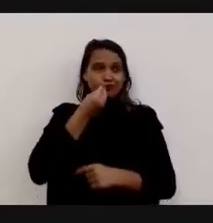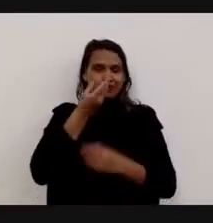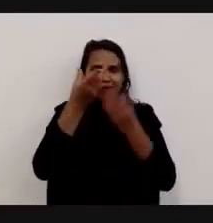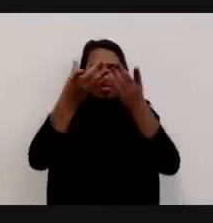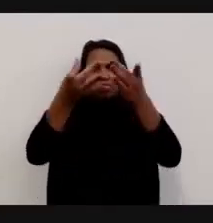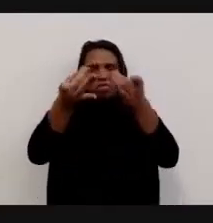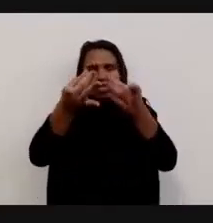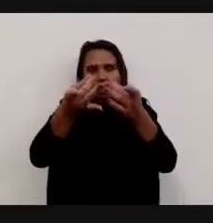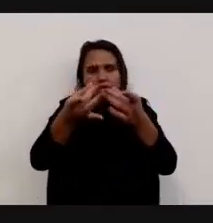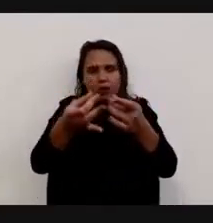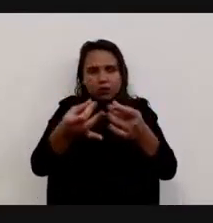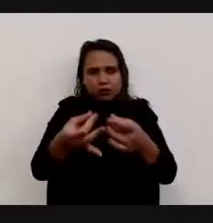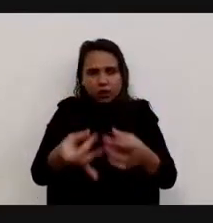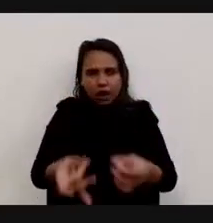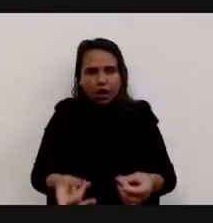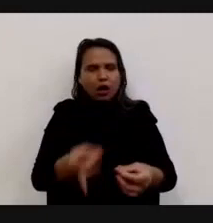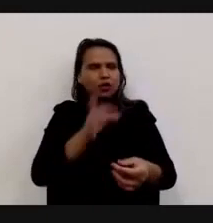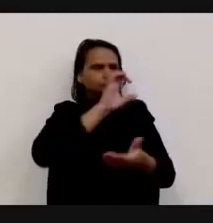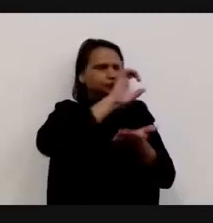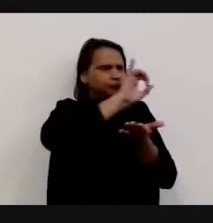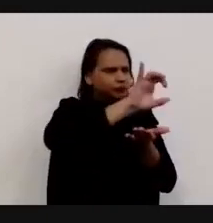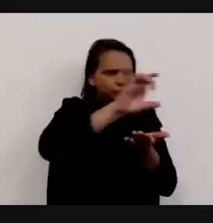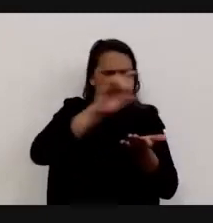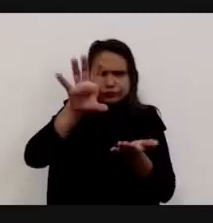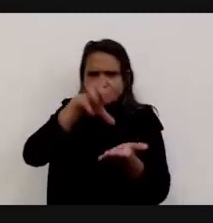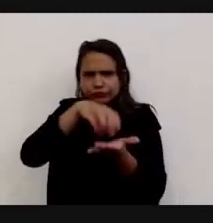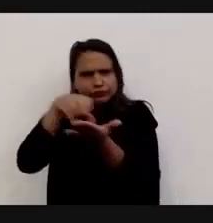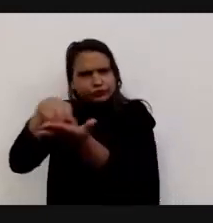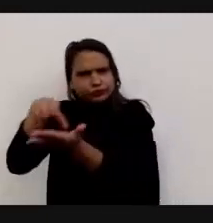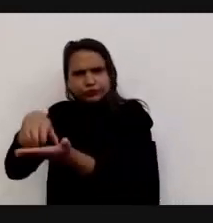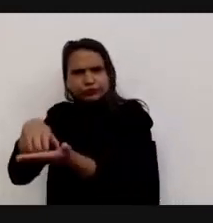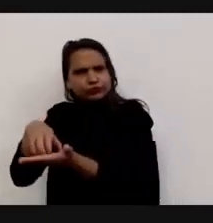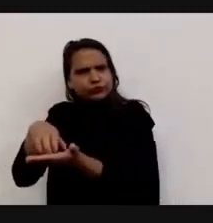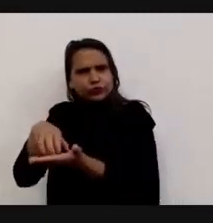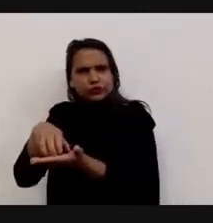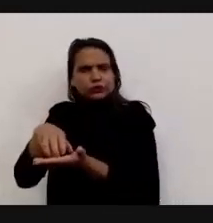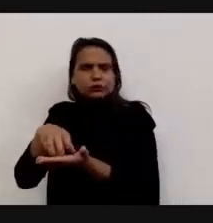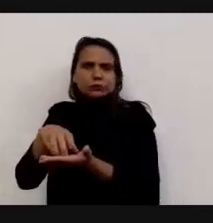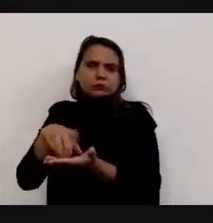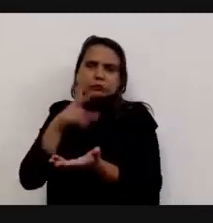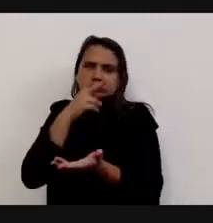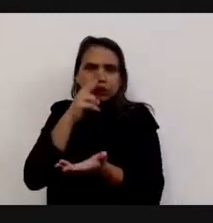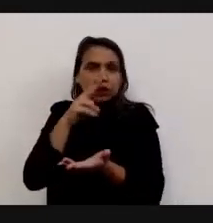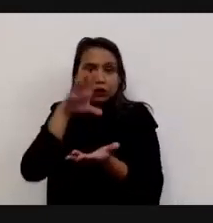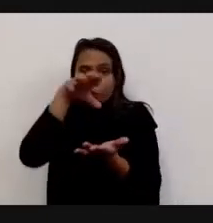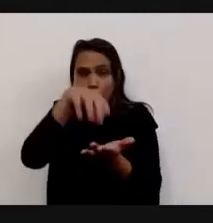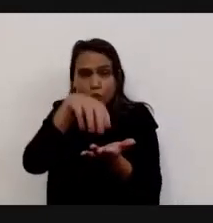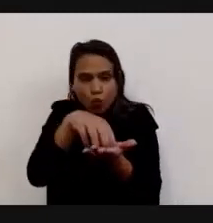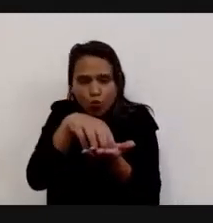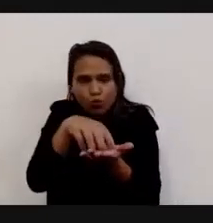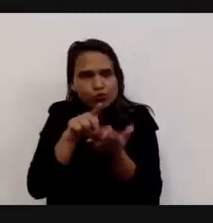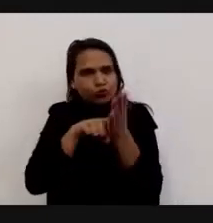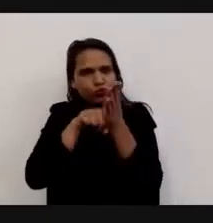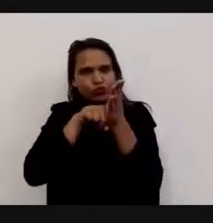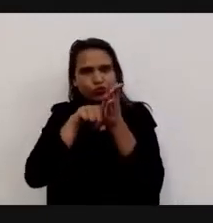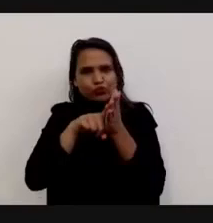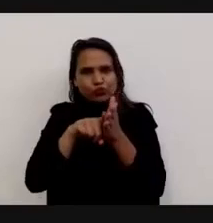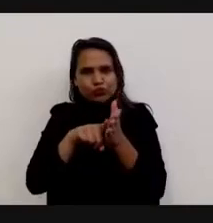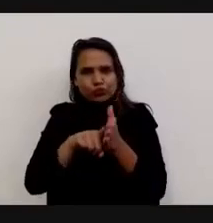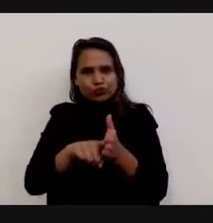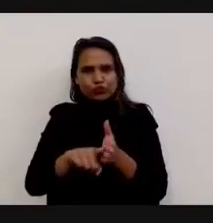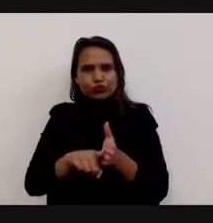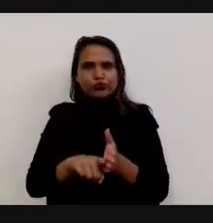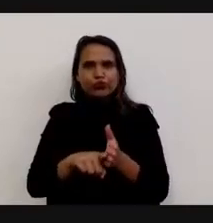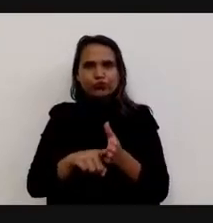em estatísticas de cada órgão, para mim, me parece um órgão de consulta riquíssimo para que o